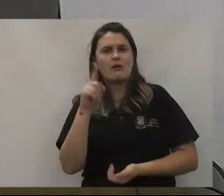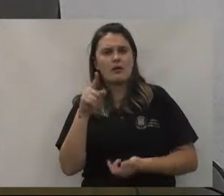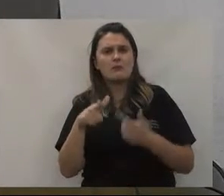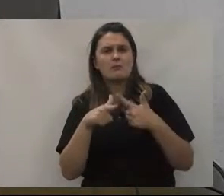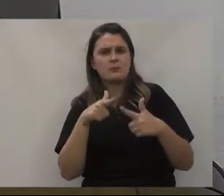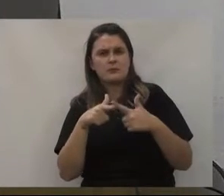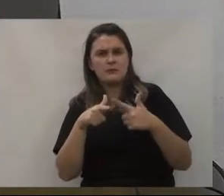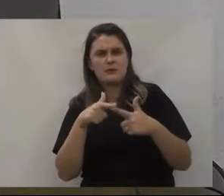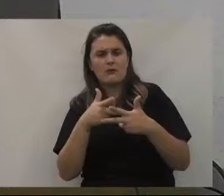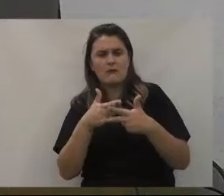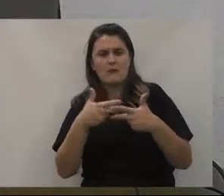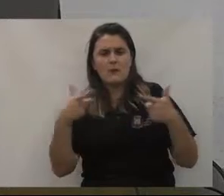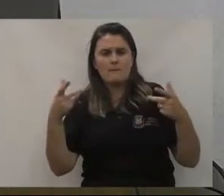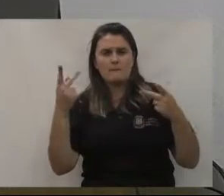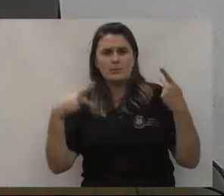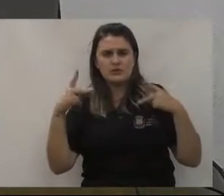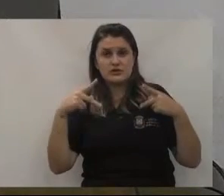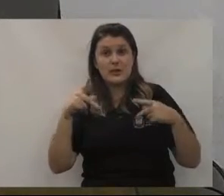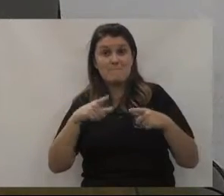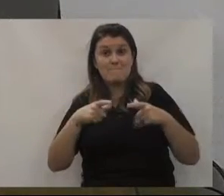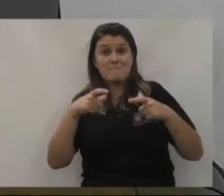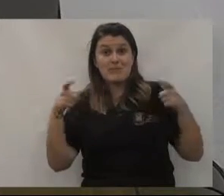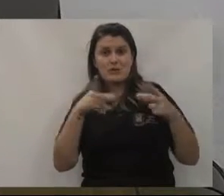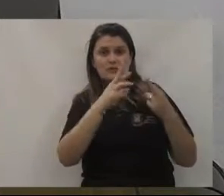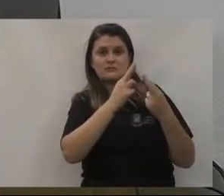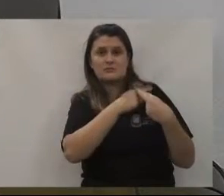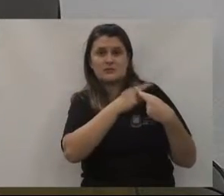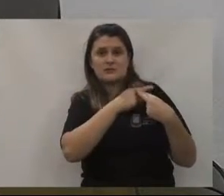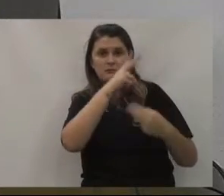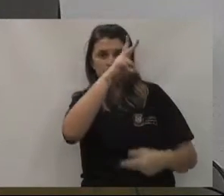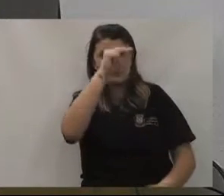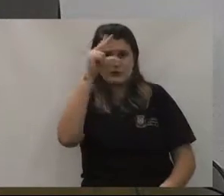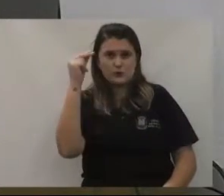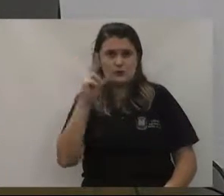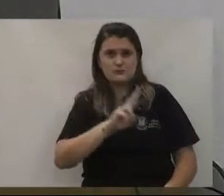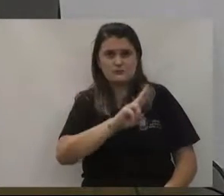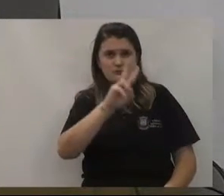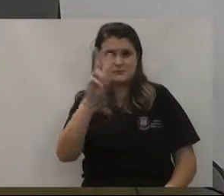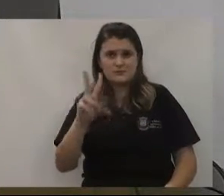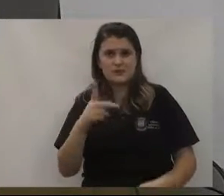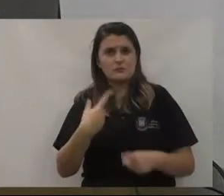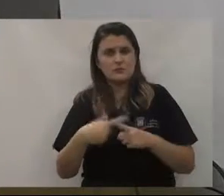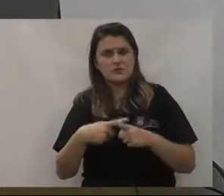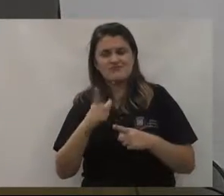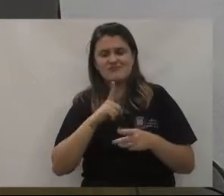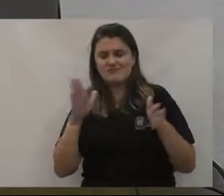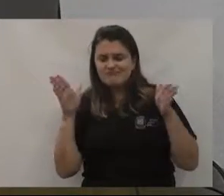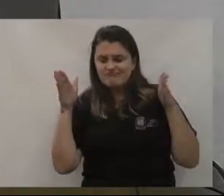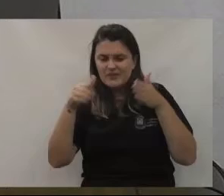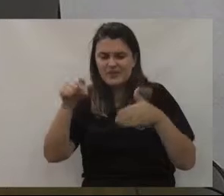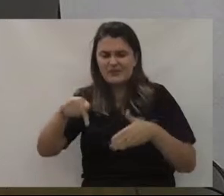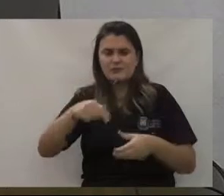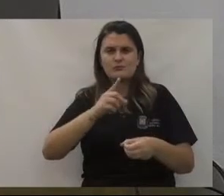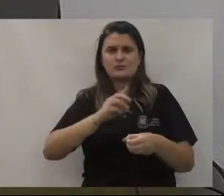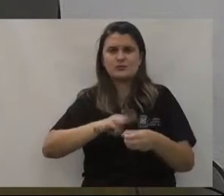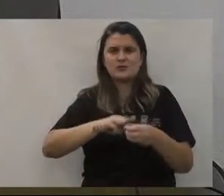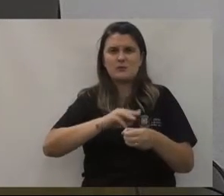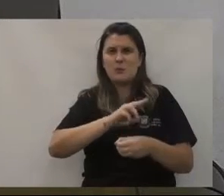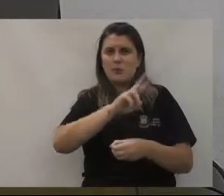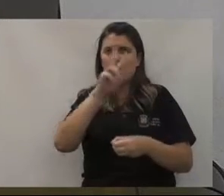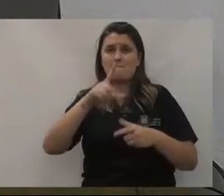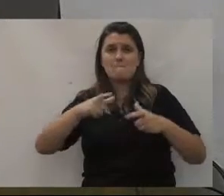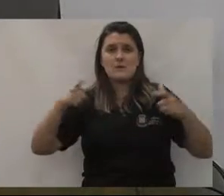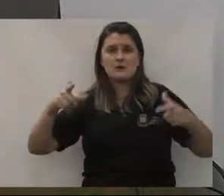política, e a maior responsabilidade é da administração de União da Vitória e de Porto União, que são as duas cidades mais atingidas. com a